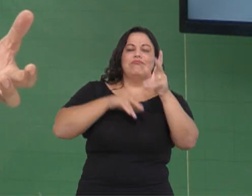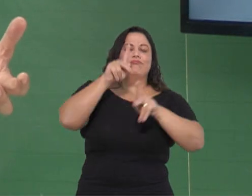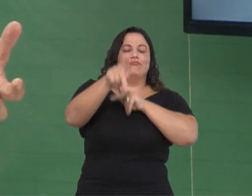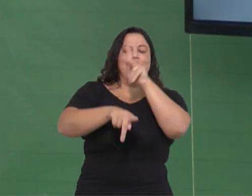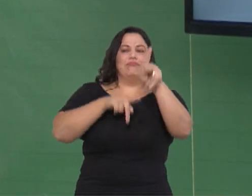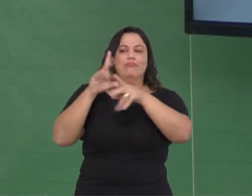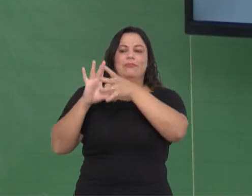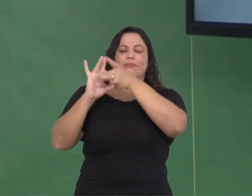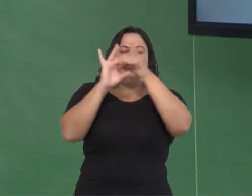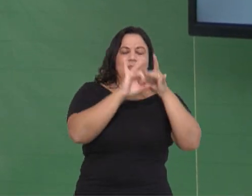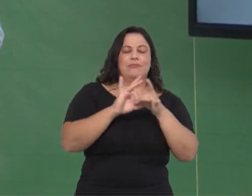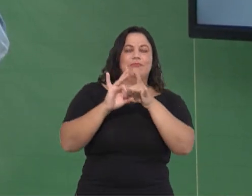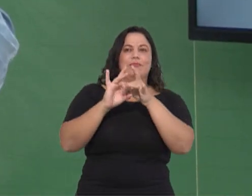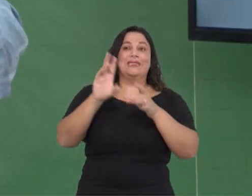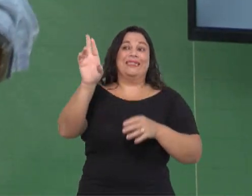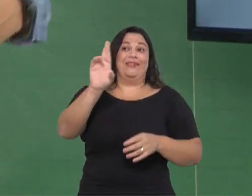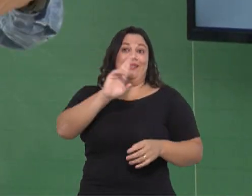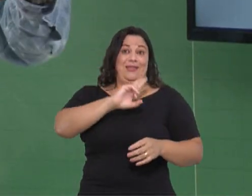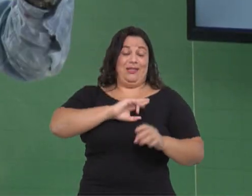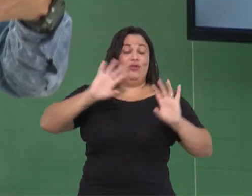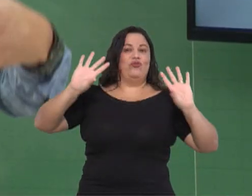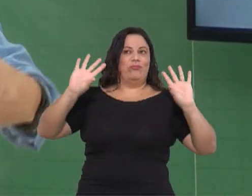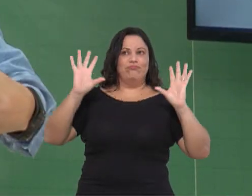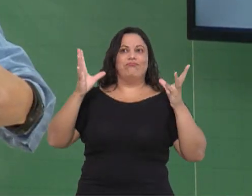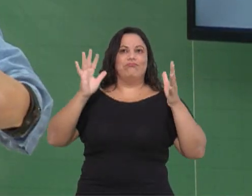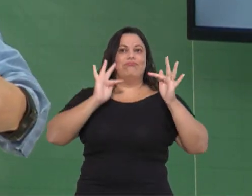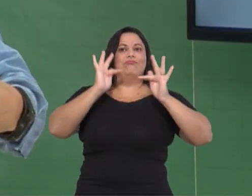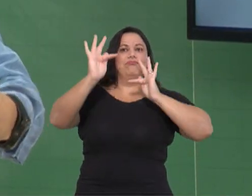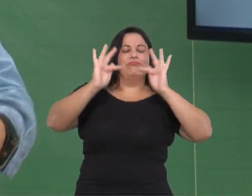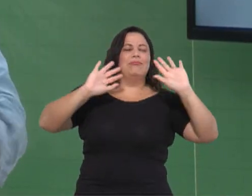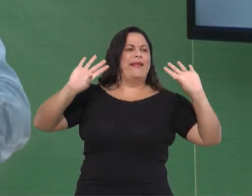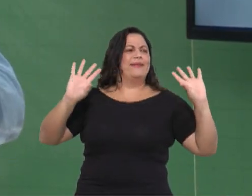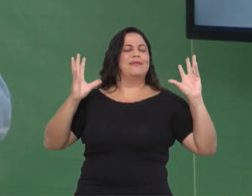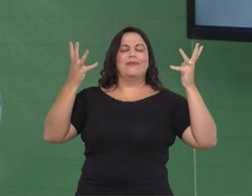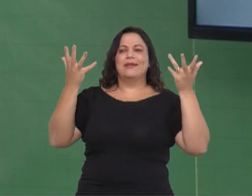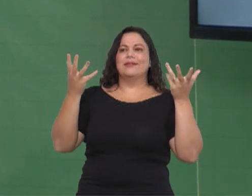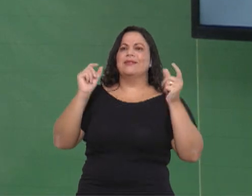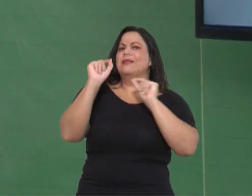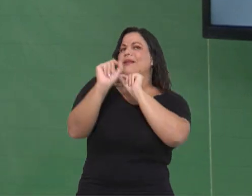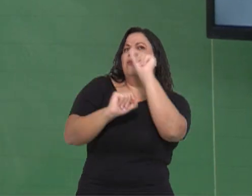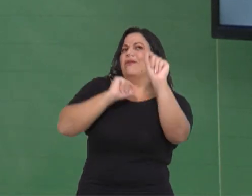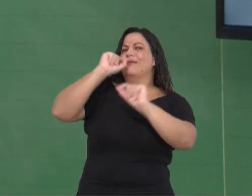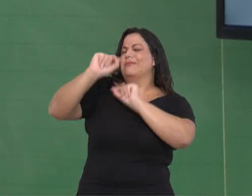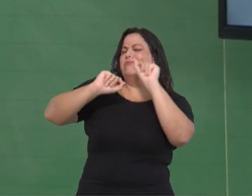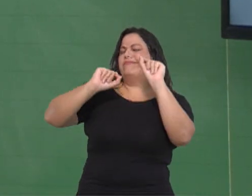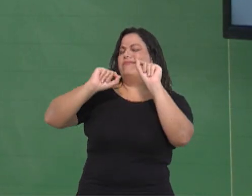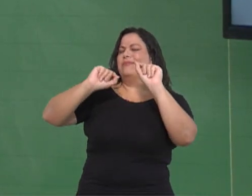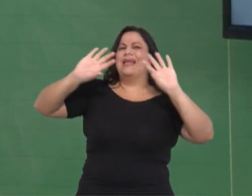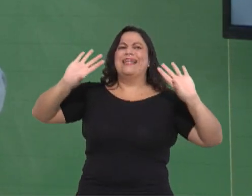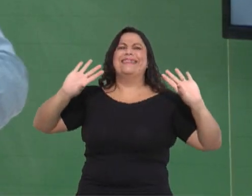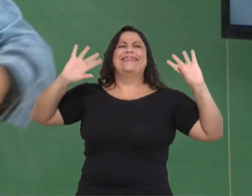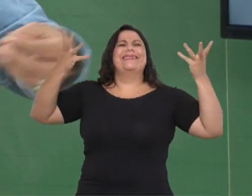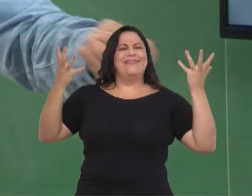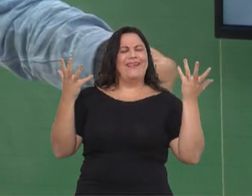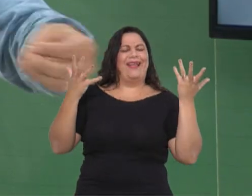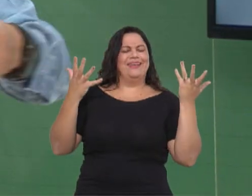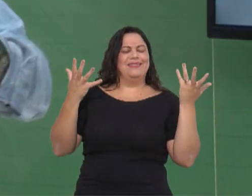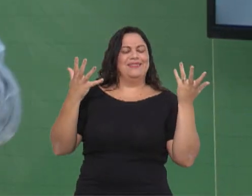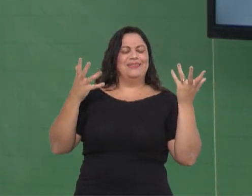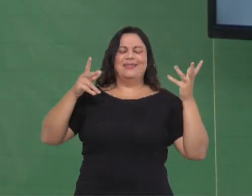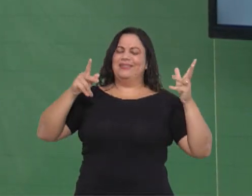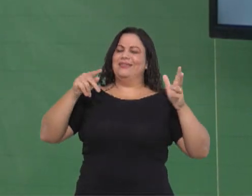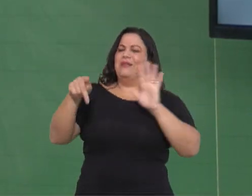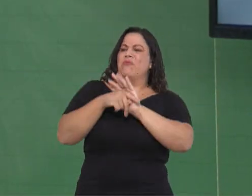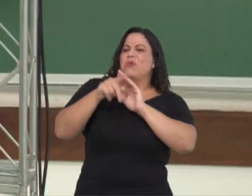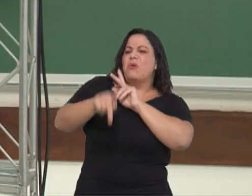e folclore. Porque aquilo que a princípio é religioso, quando ele se transforma em festas populares e une